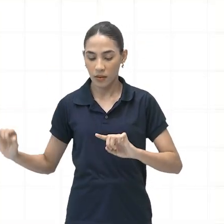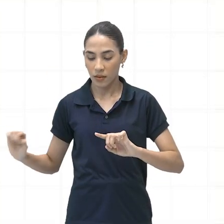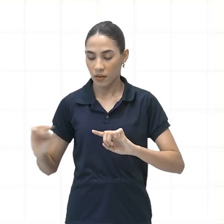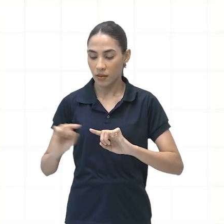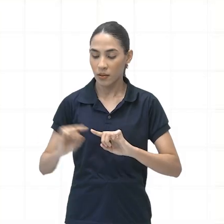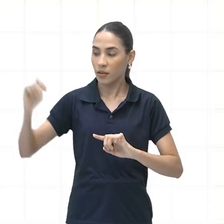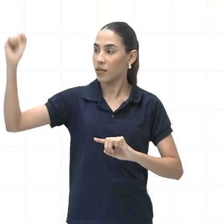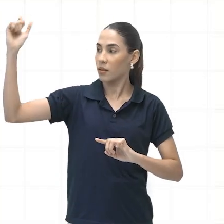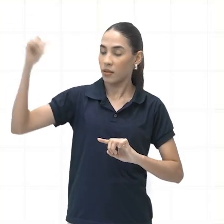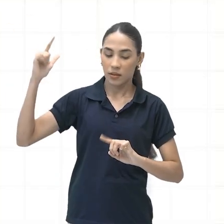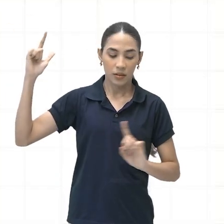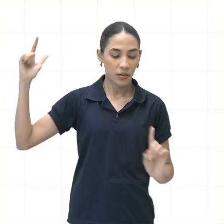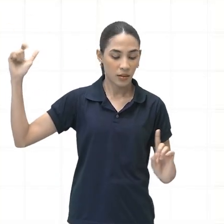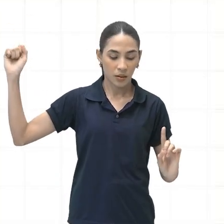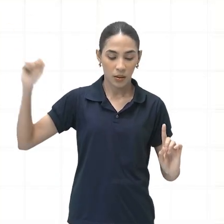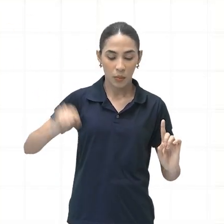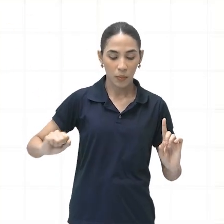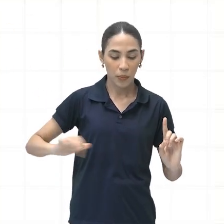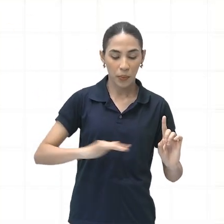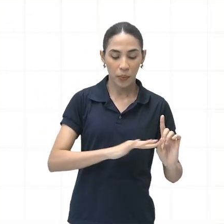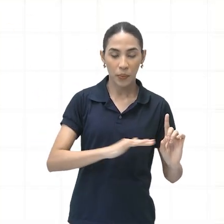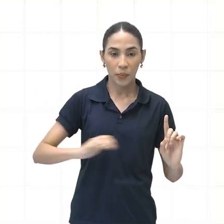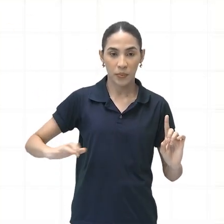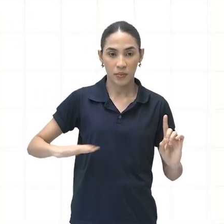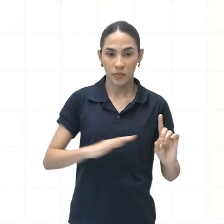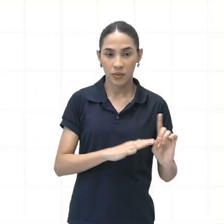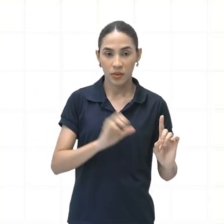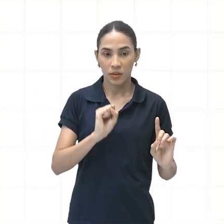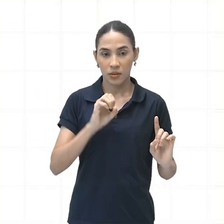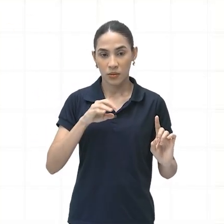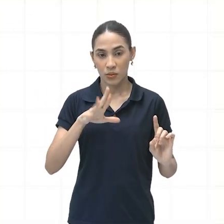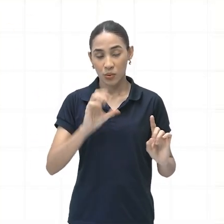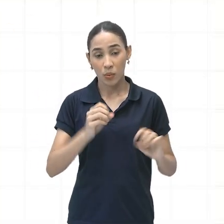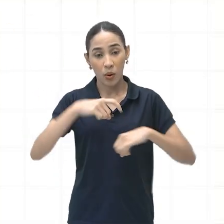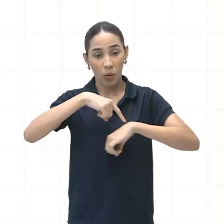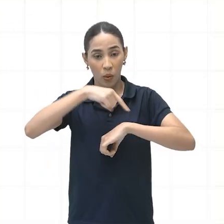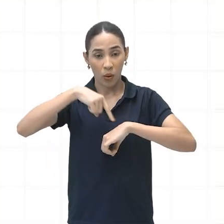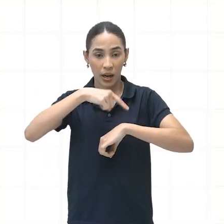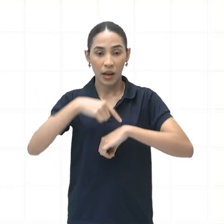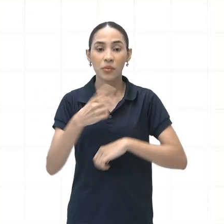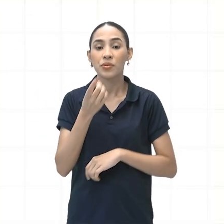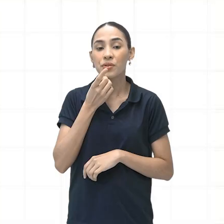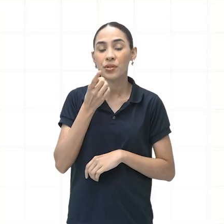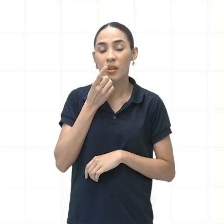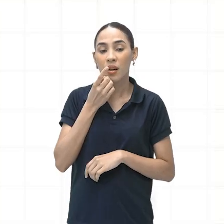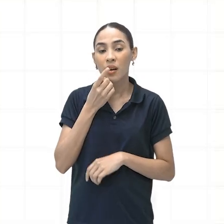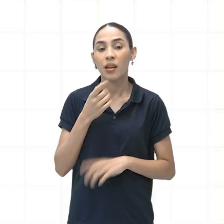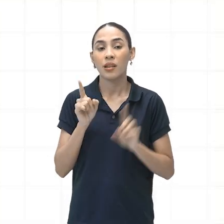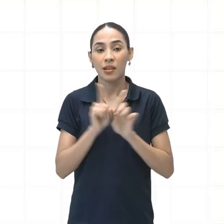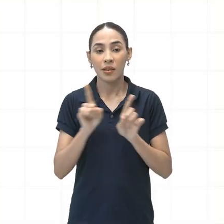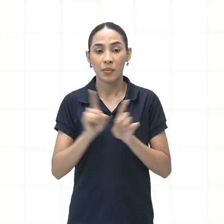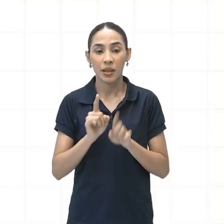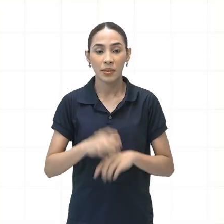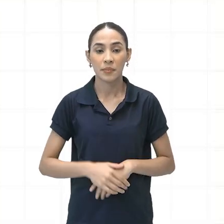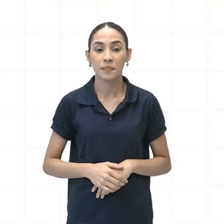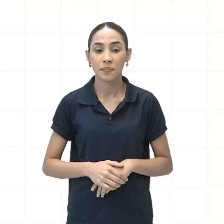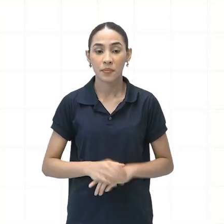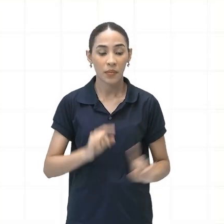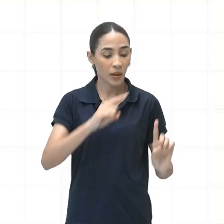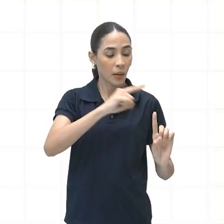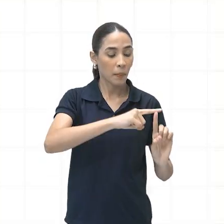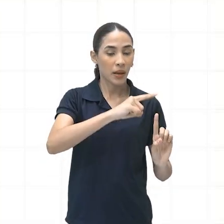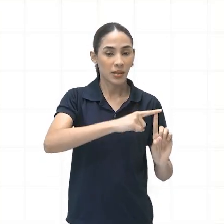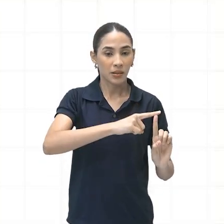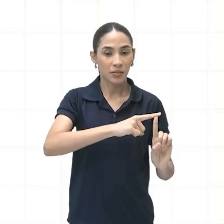raios solares a um determinado horário do dia. E também, no